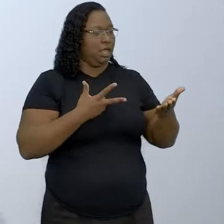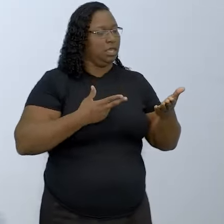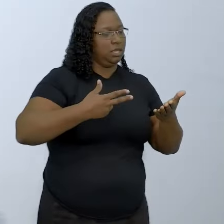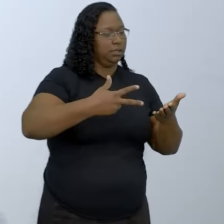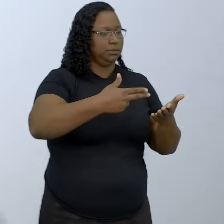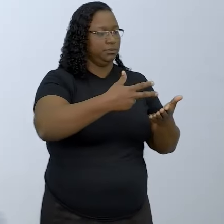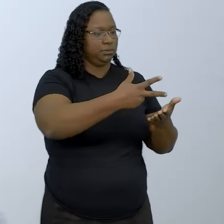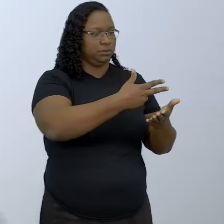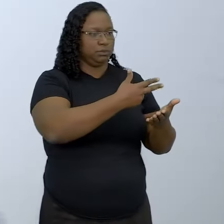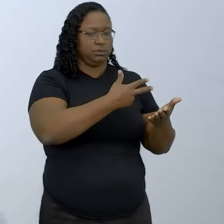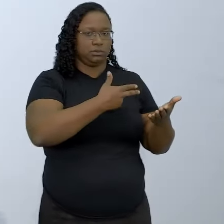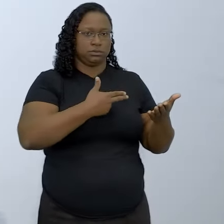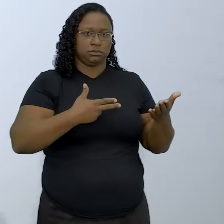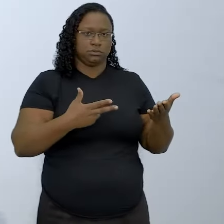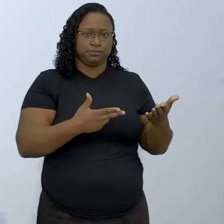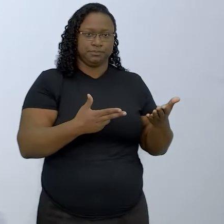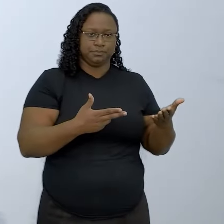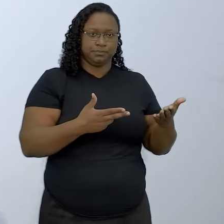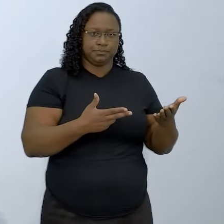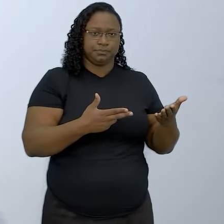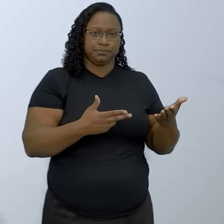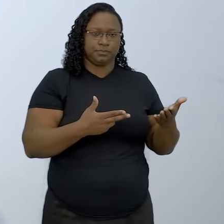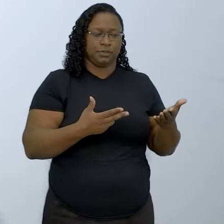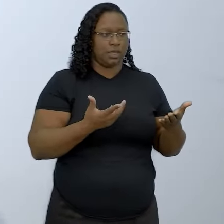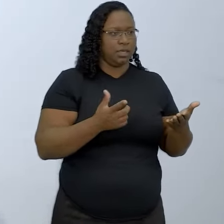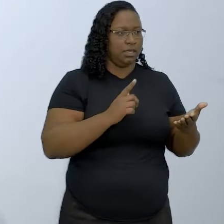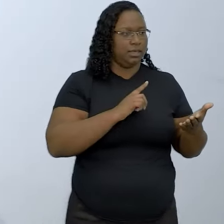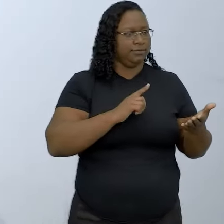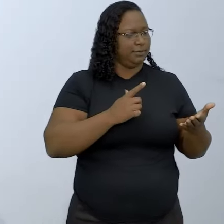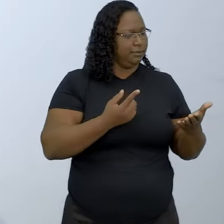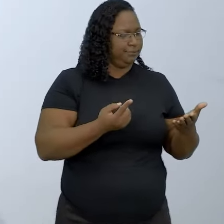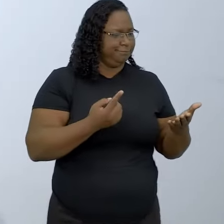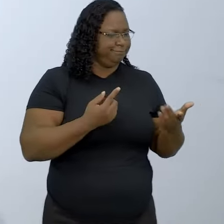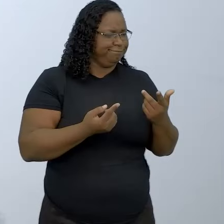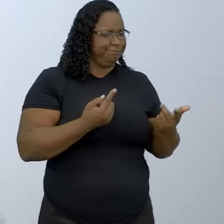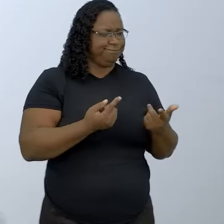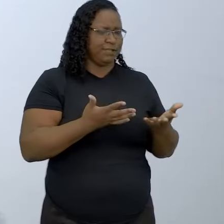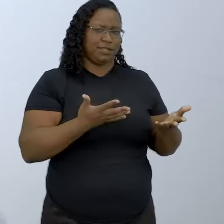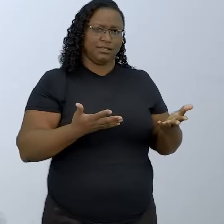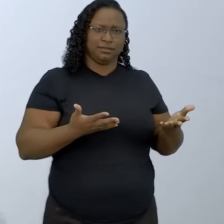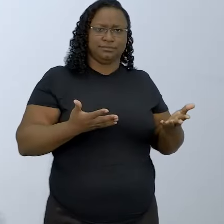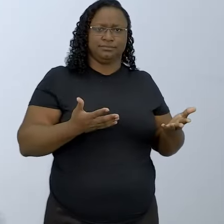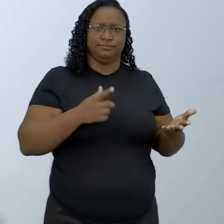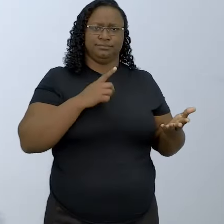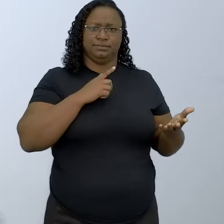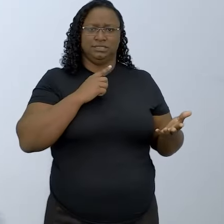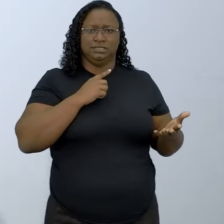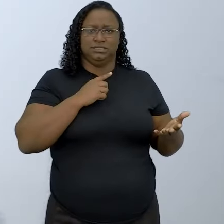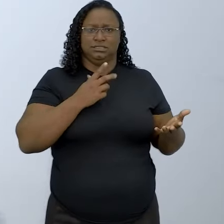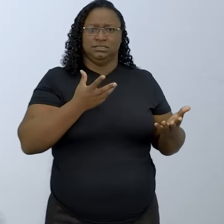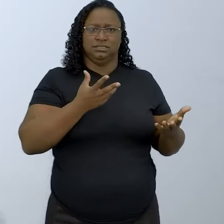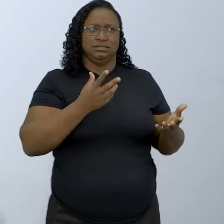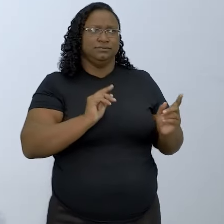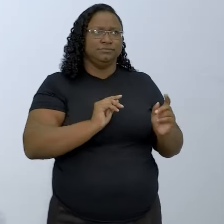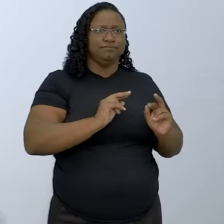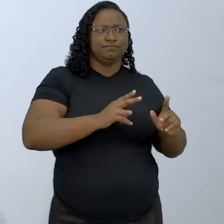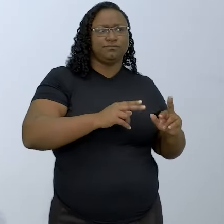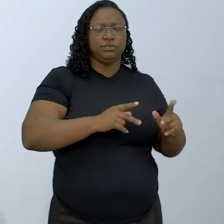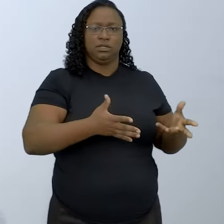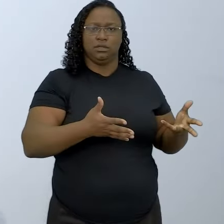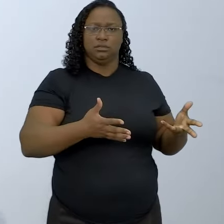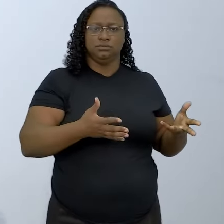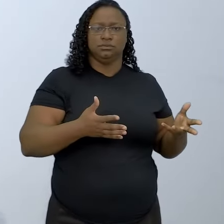Porque o que acontece? Existe uma dualidade que não é tão dualidade assim no que o Ulrich Beck traz sobre